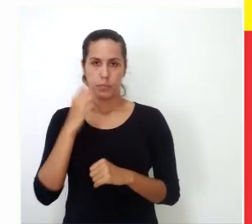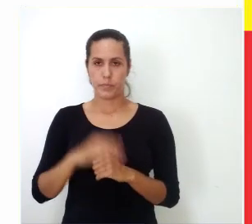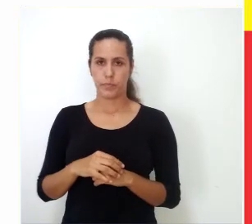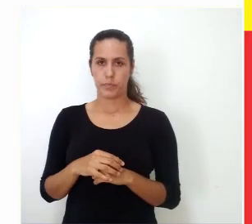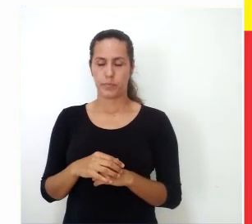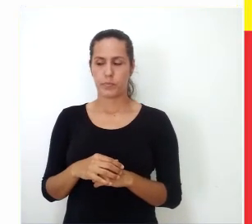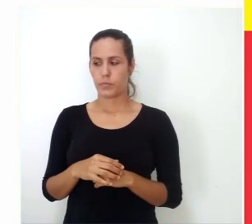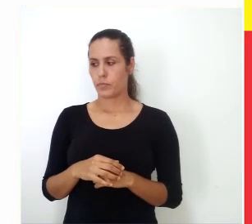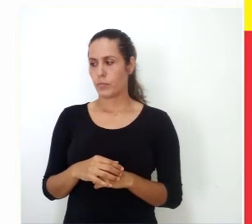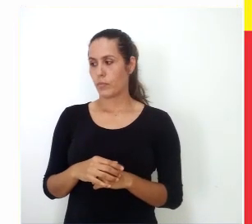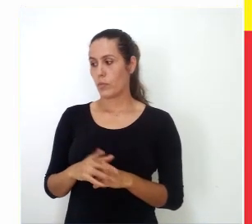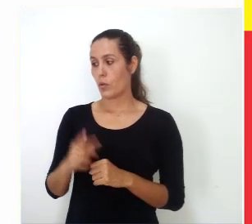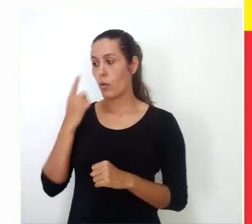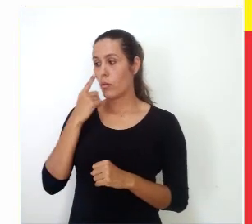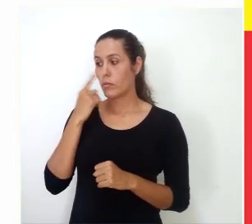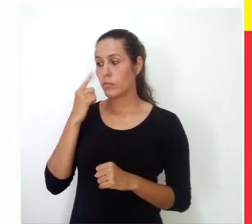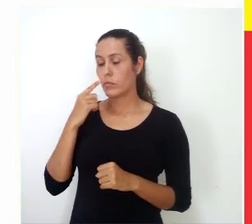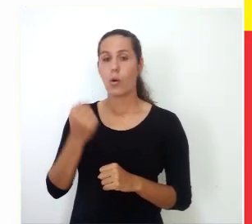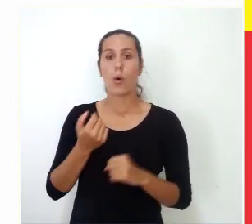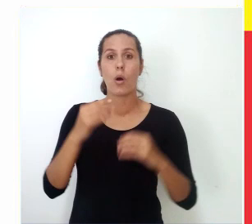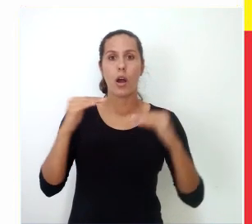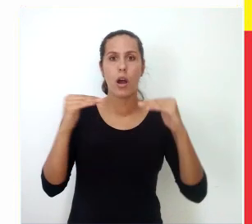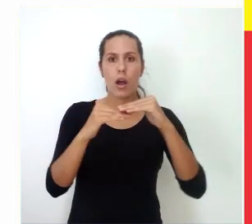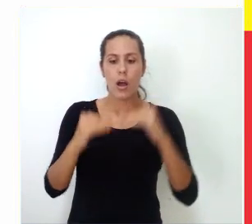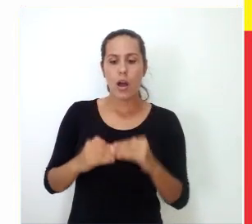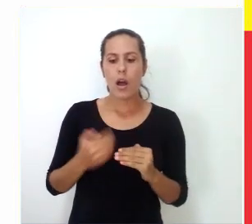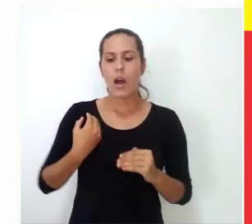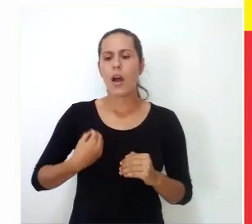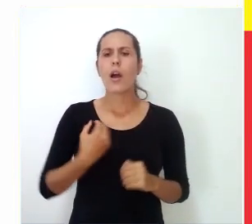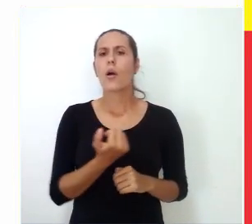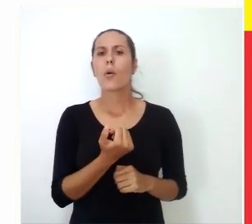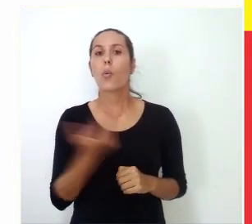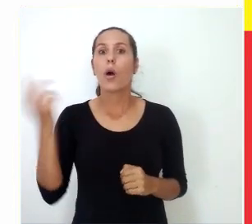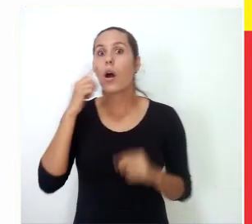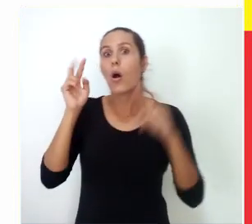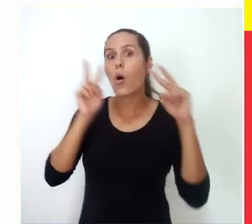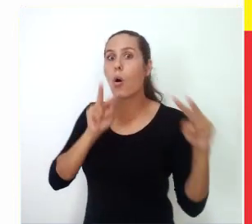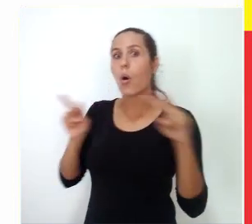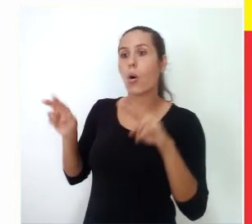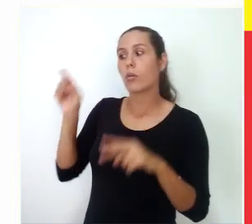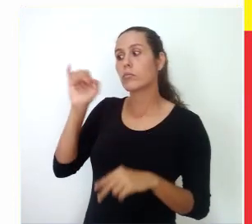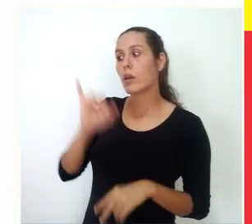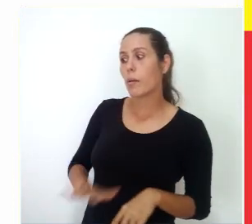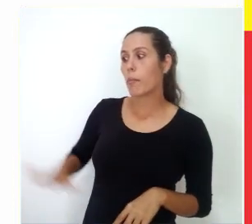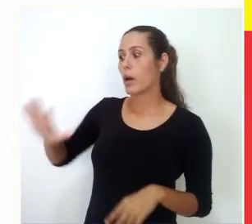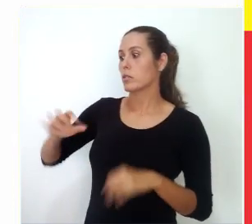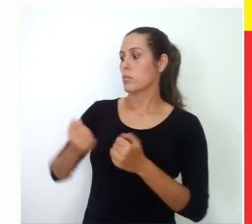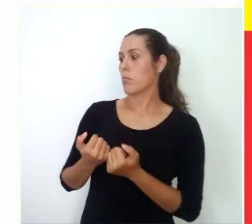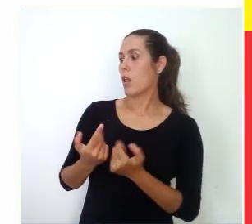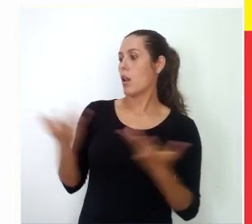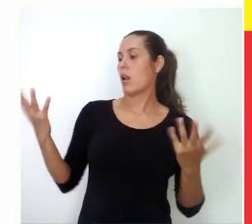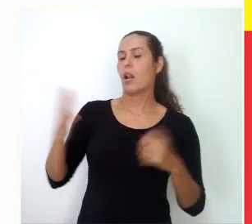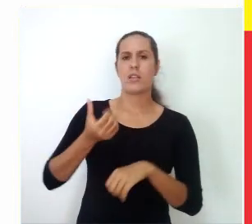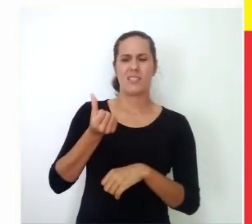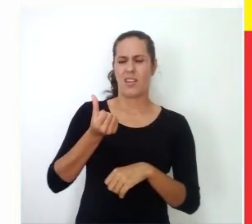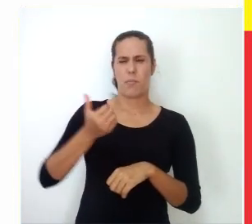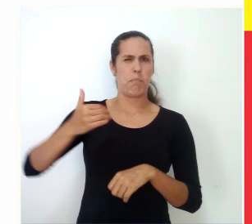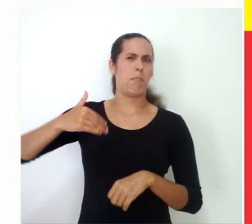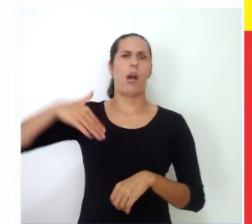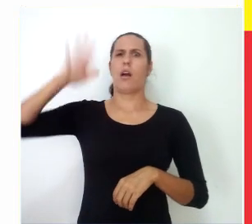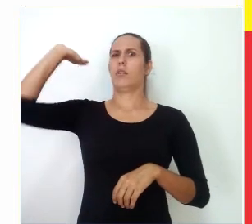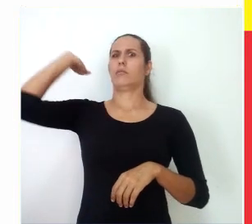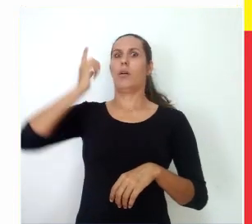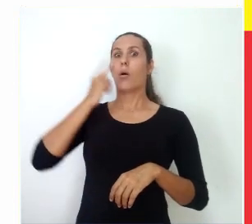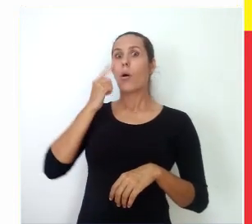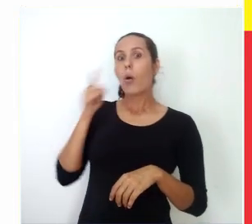tectônicas. Bora lá, vejam só com Dantas a quantidade de placas existentes hoje no mundo moderno.